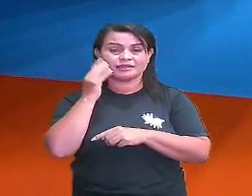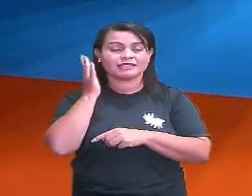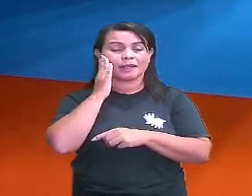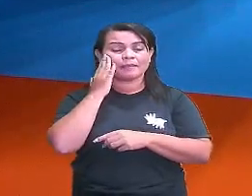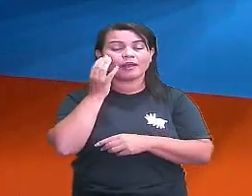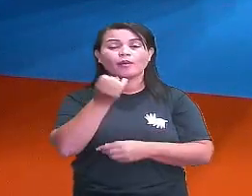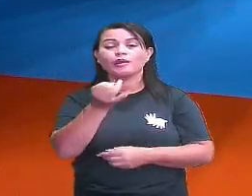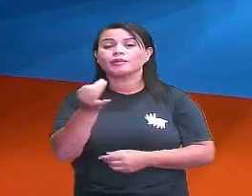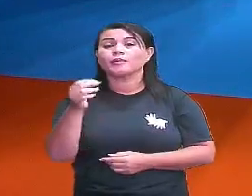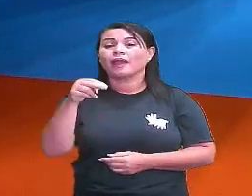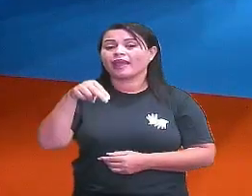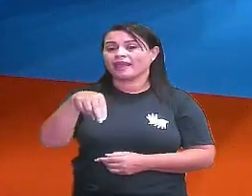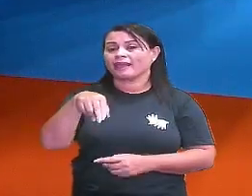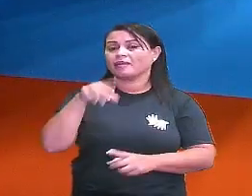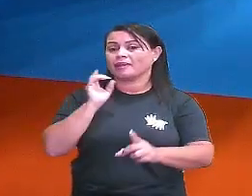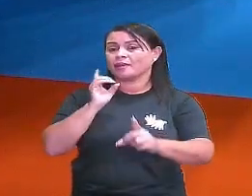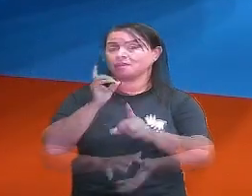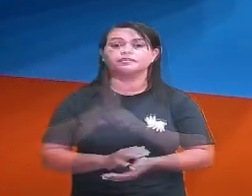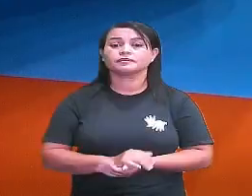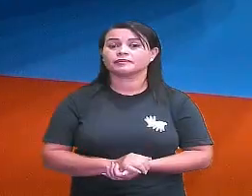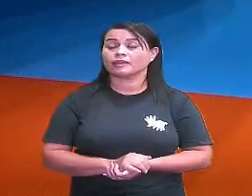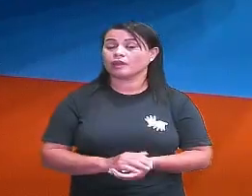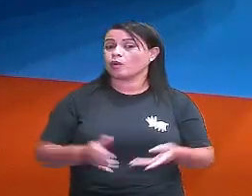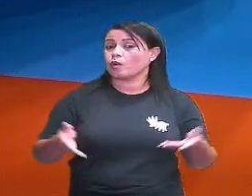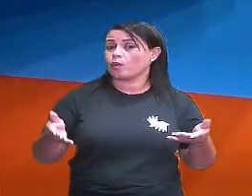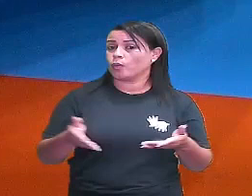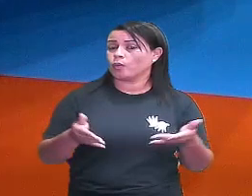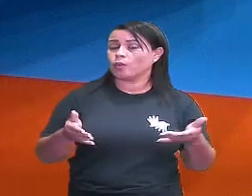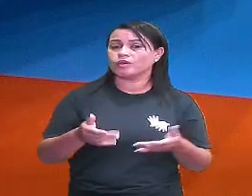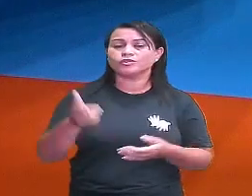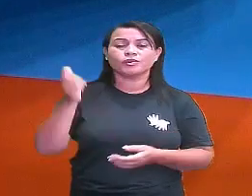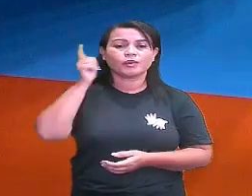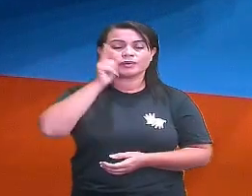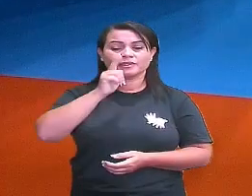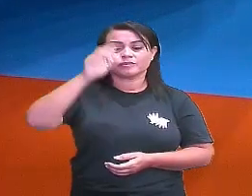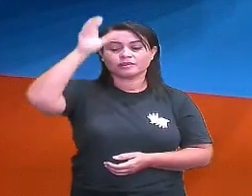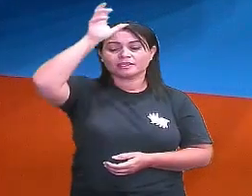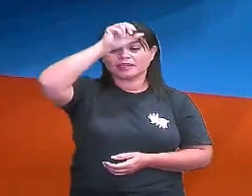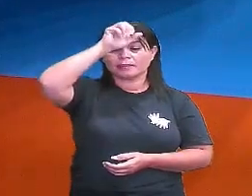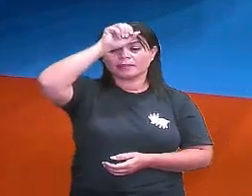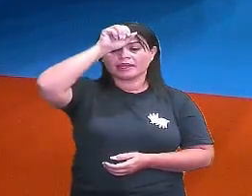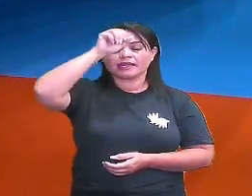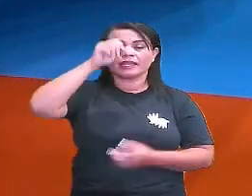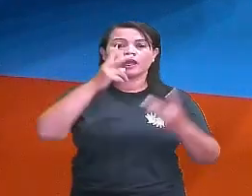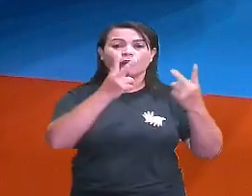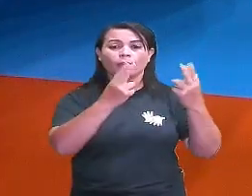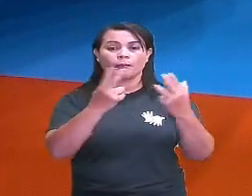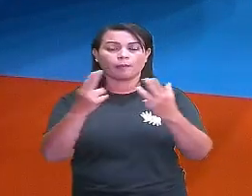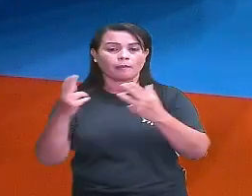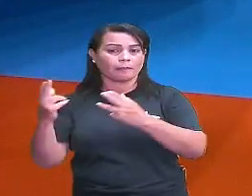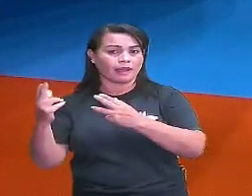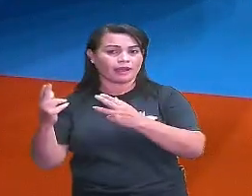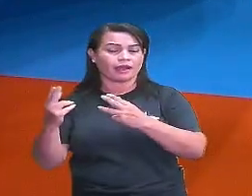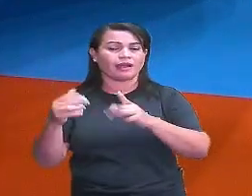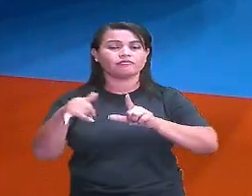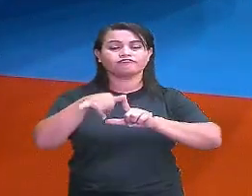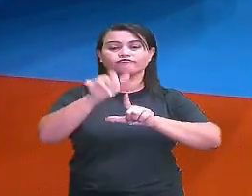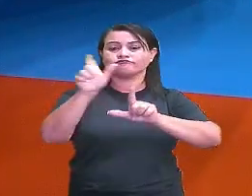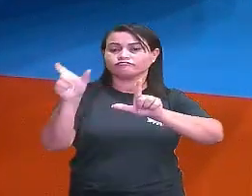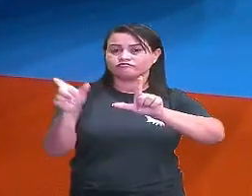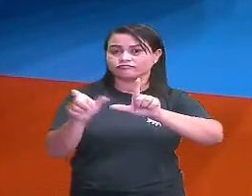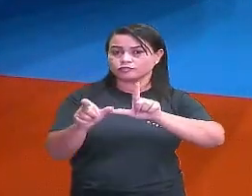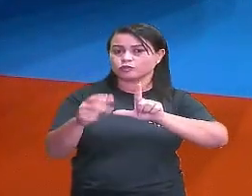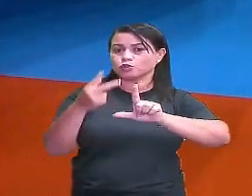N, para ser descoberto, tá? Hoje conseguimos aprender par ordenado, que é um par de números reais,